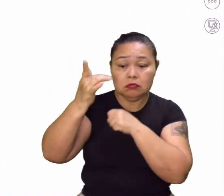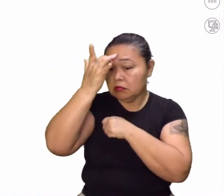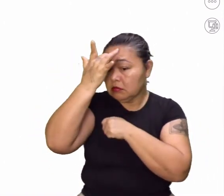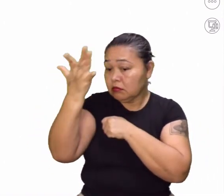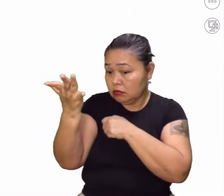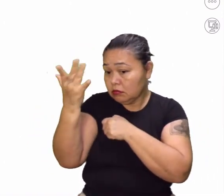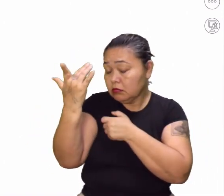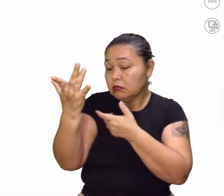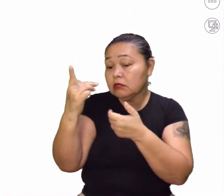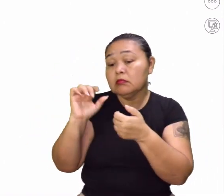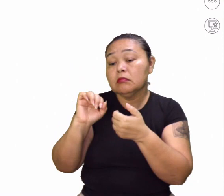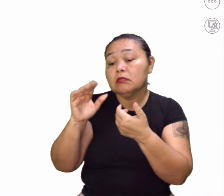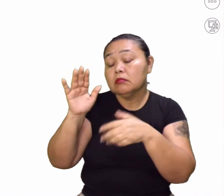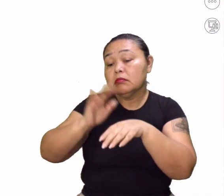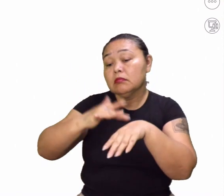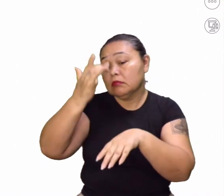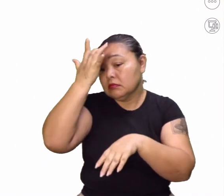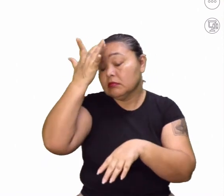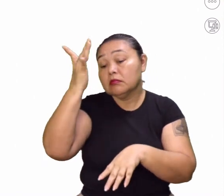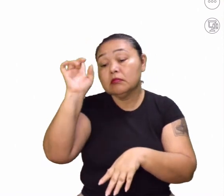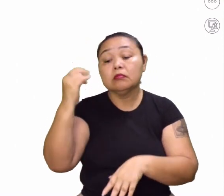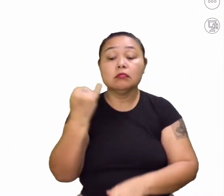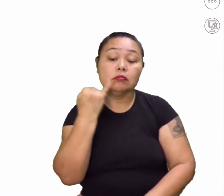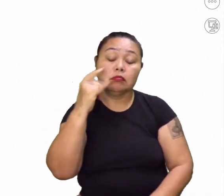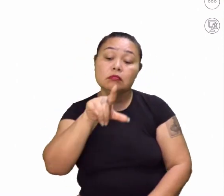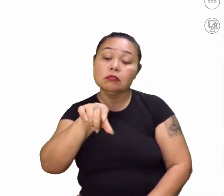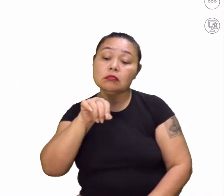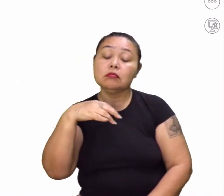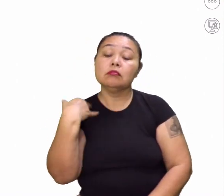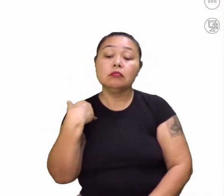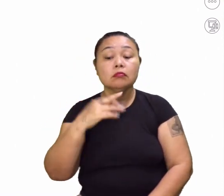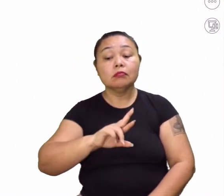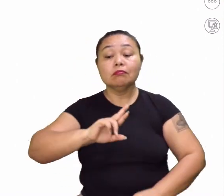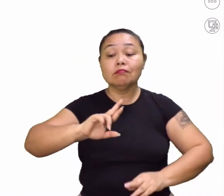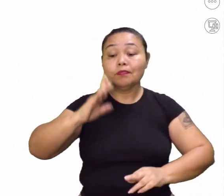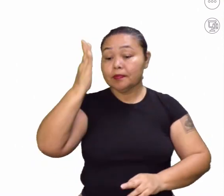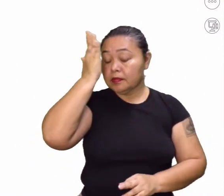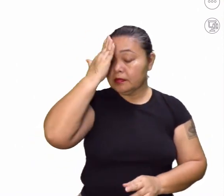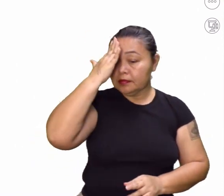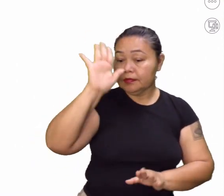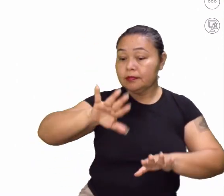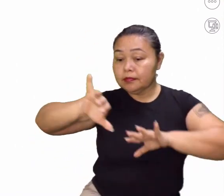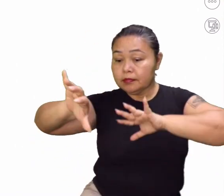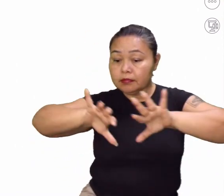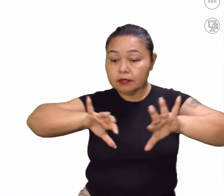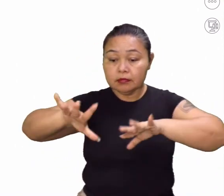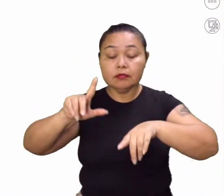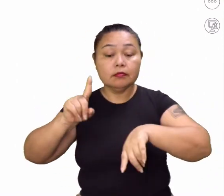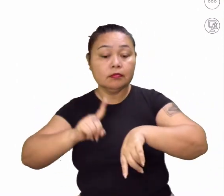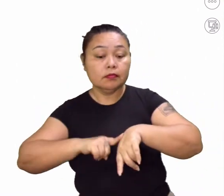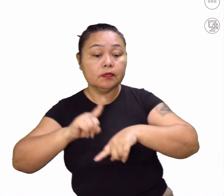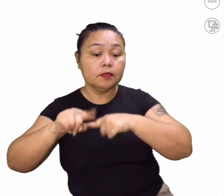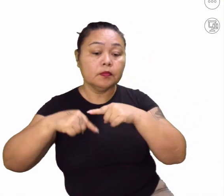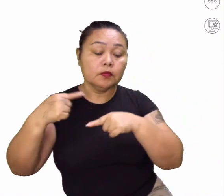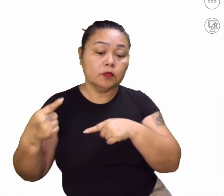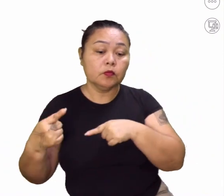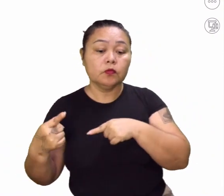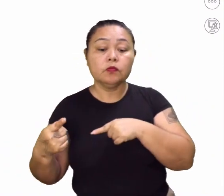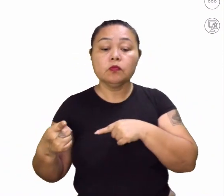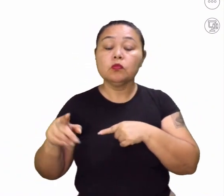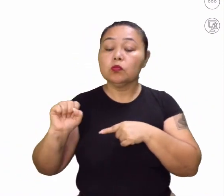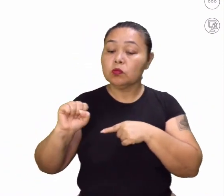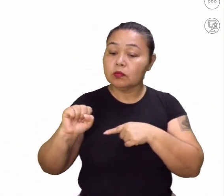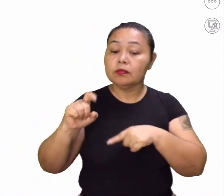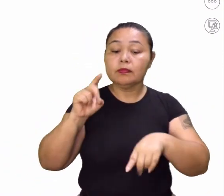aqui é mais fácil. Mas aí o importante é ele acertar Com e certeza. entender essa dinâmica, né? Muito bem. Então a gente vai avançar. Então logo